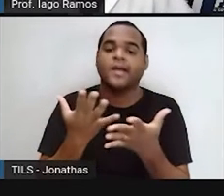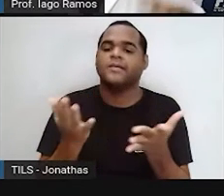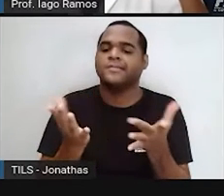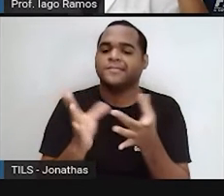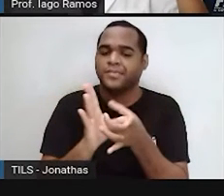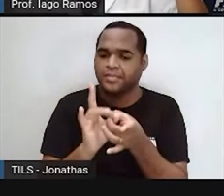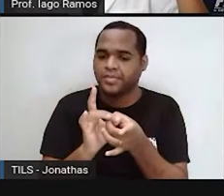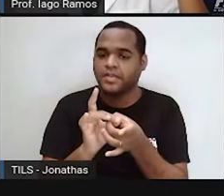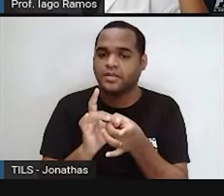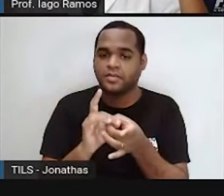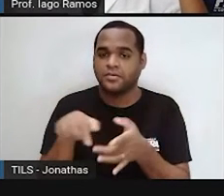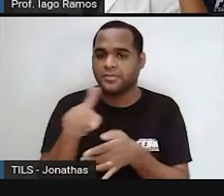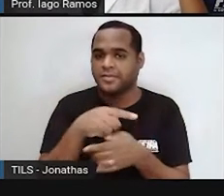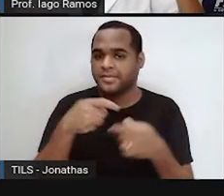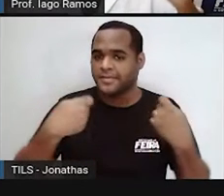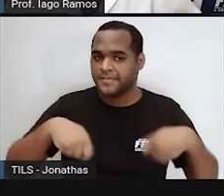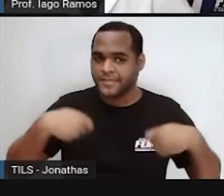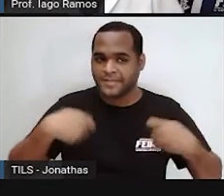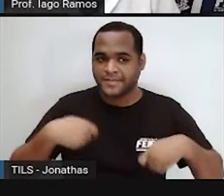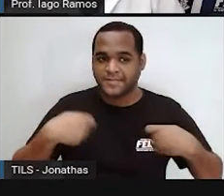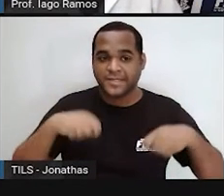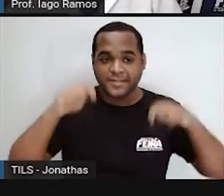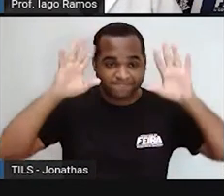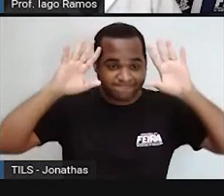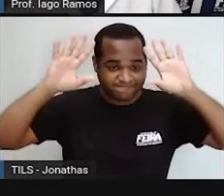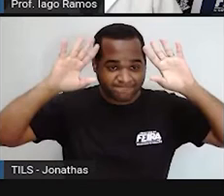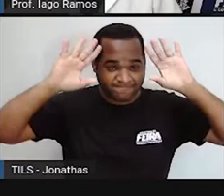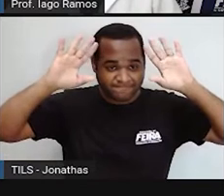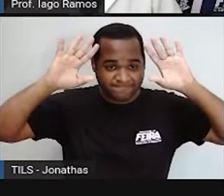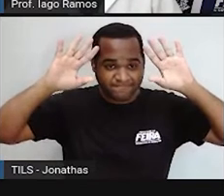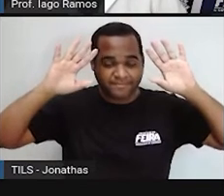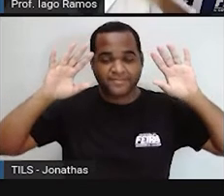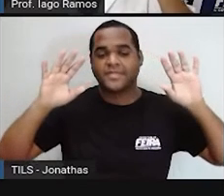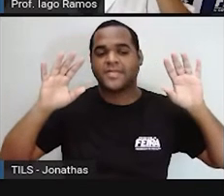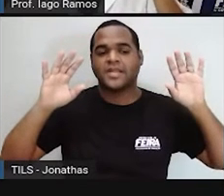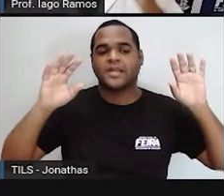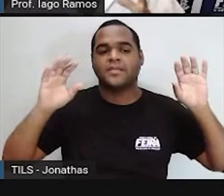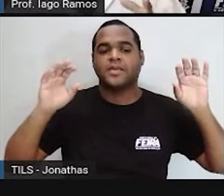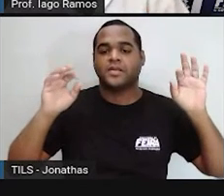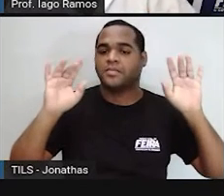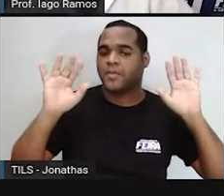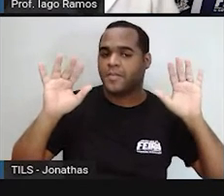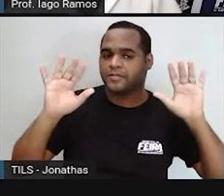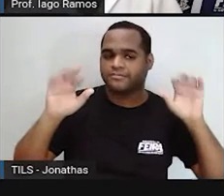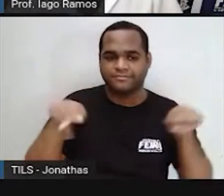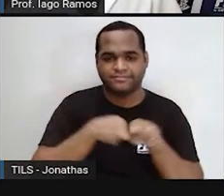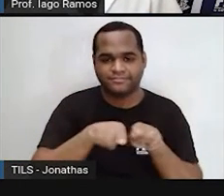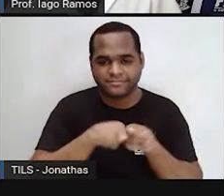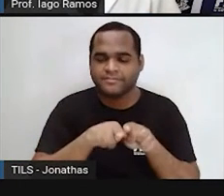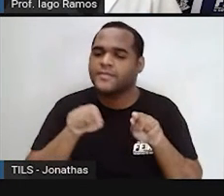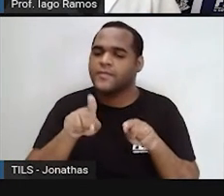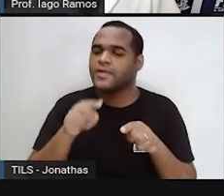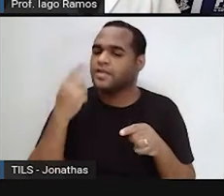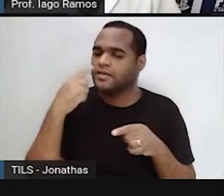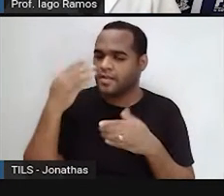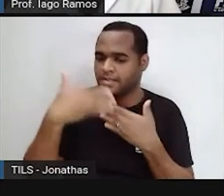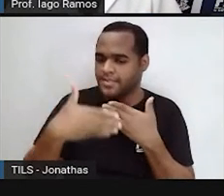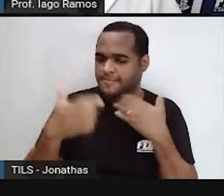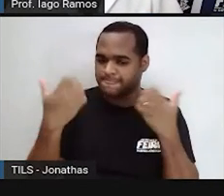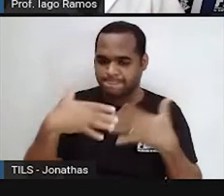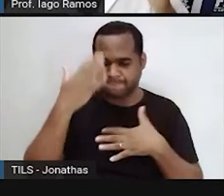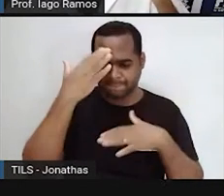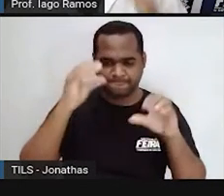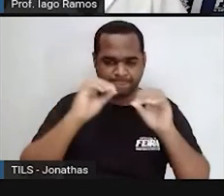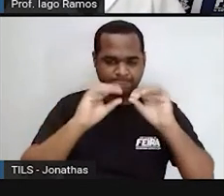uma aula onde a gente vai precisar usar as nossas mãos mas você vai entender isso daqui a pouquinho